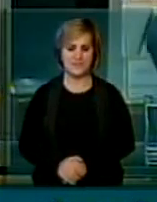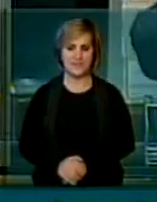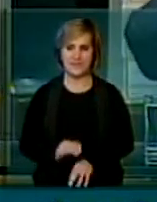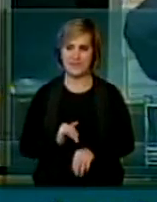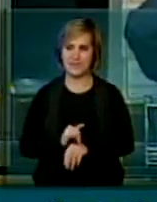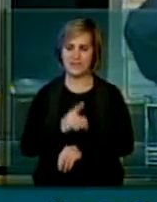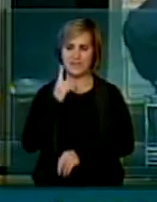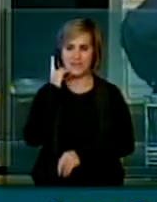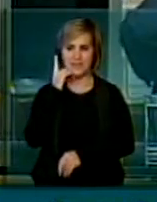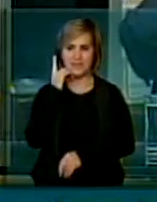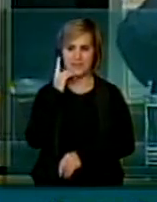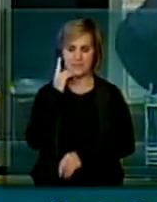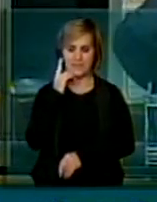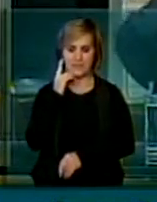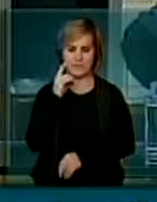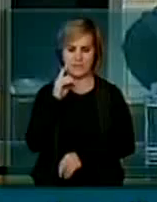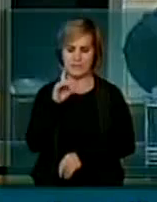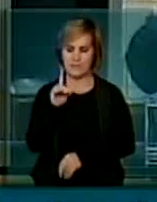Deputado Edinho Bez.